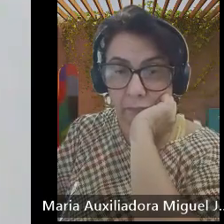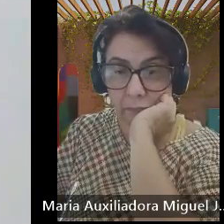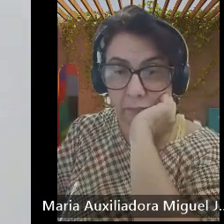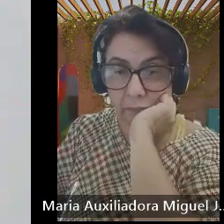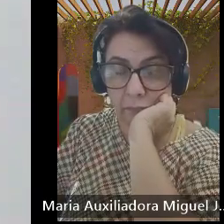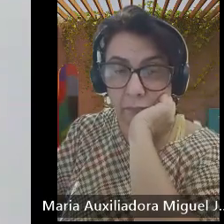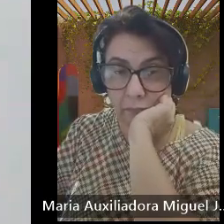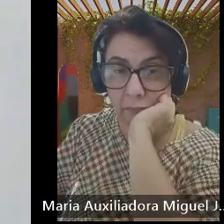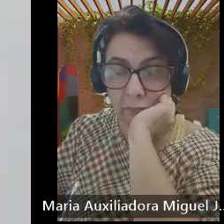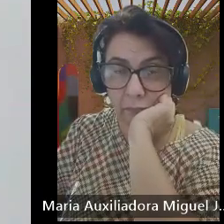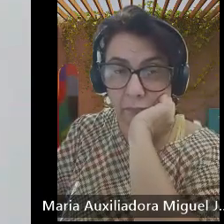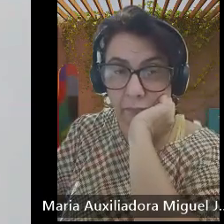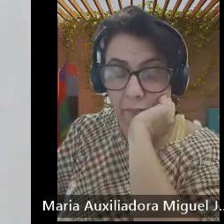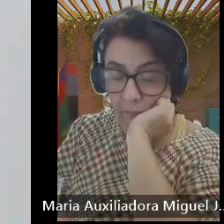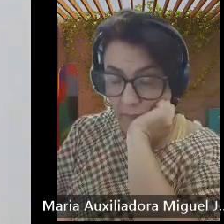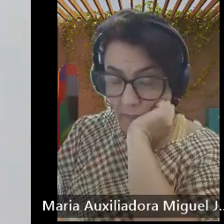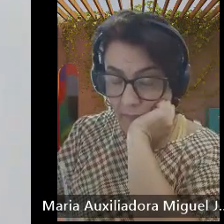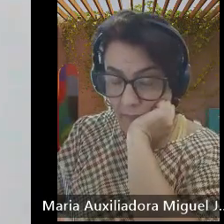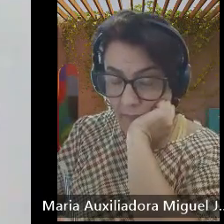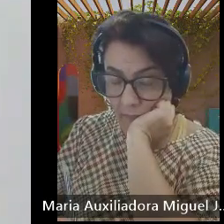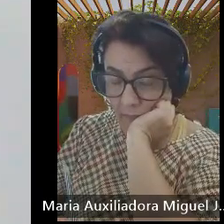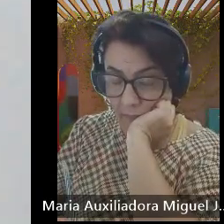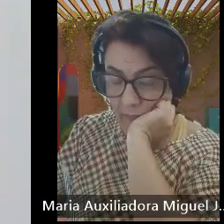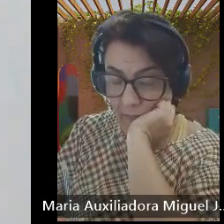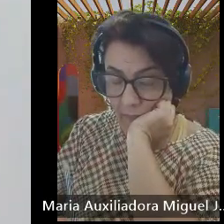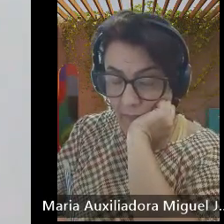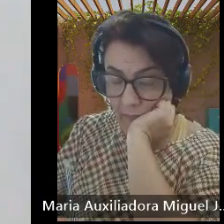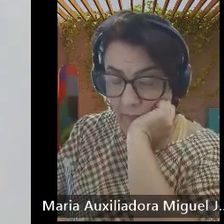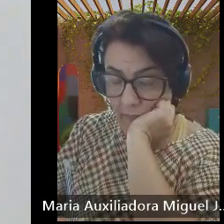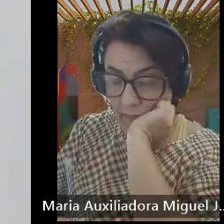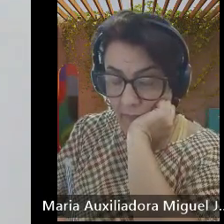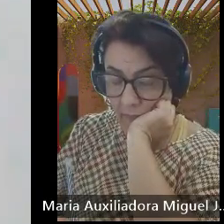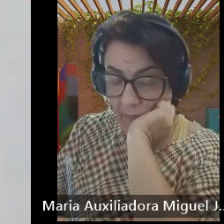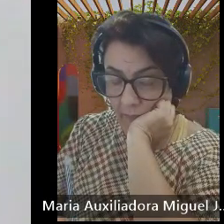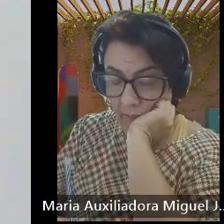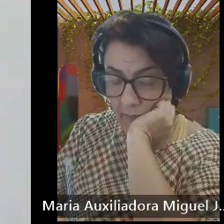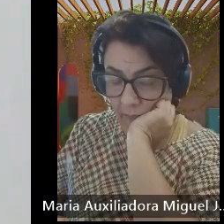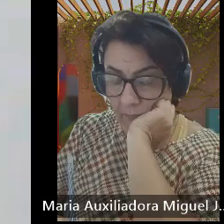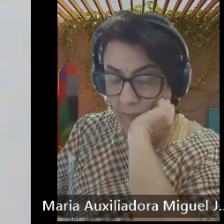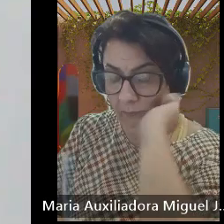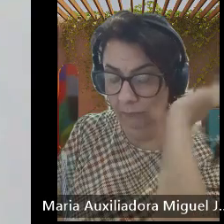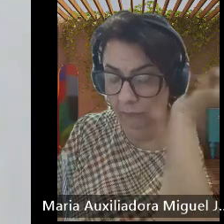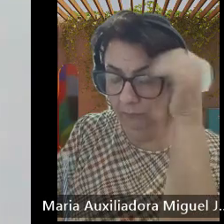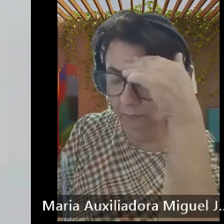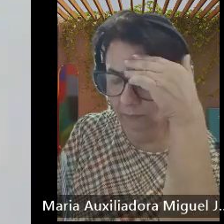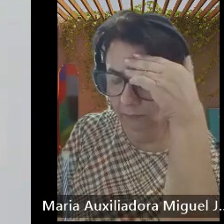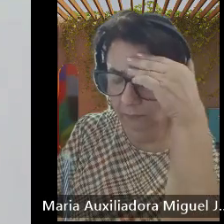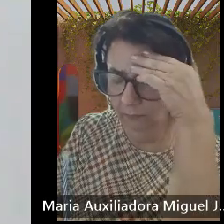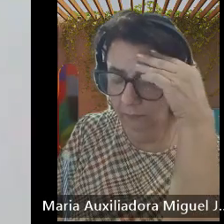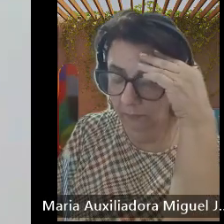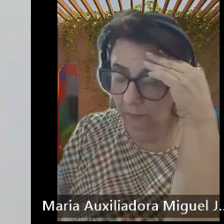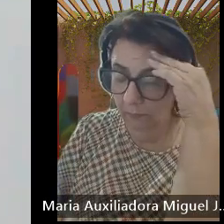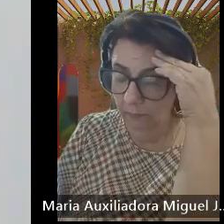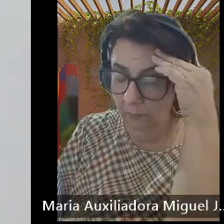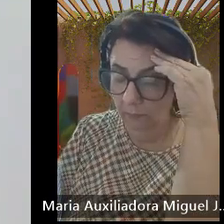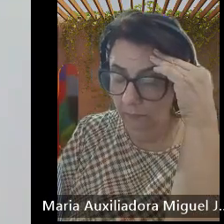exemplo. Como que eu faço para fugir do lance assim, de copiar?